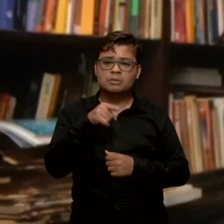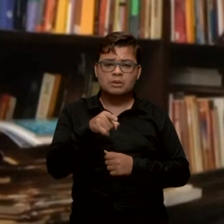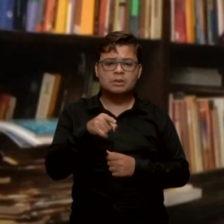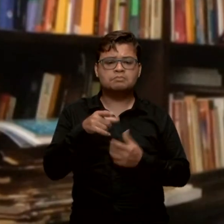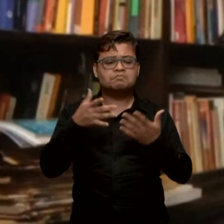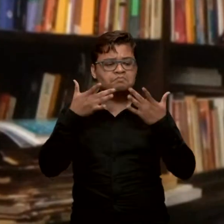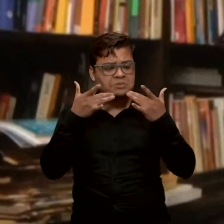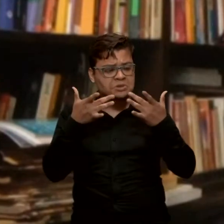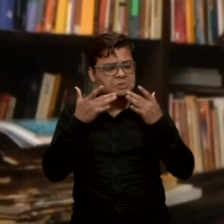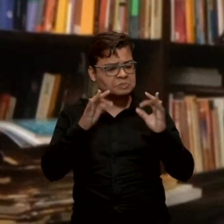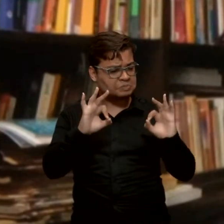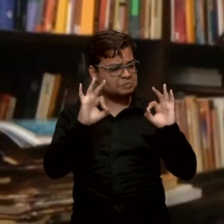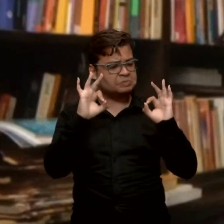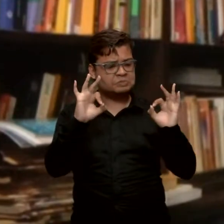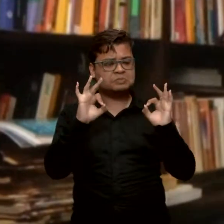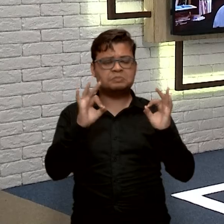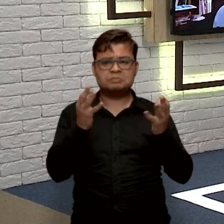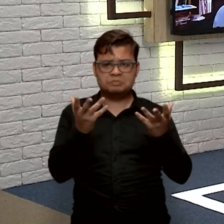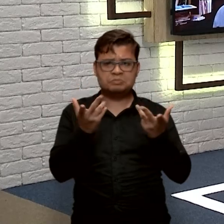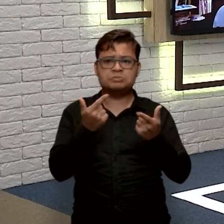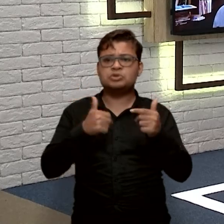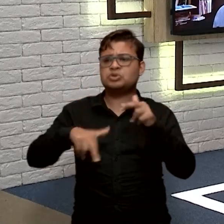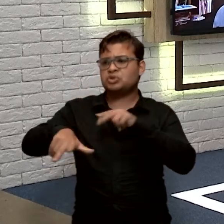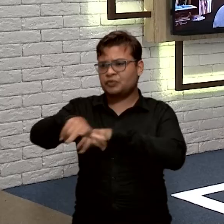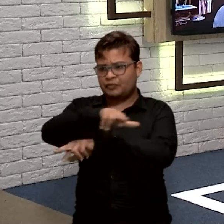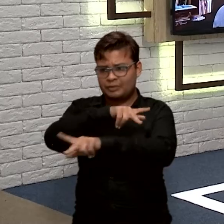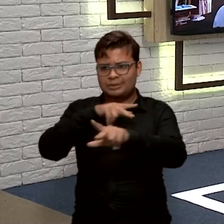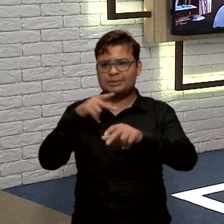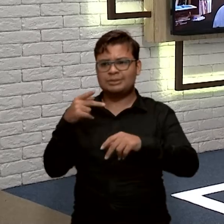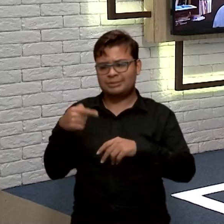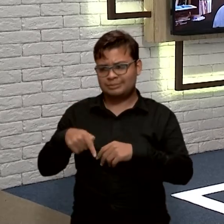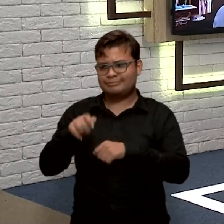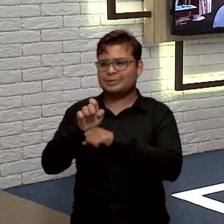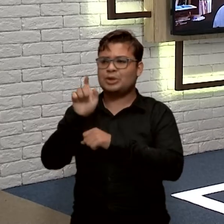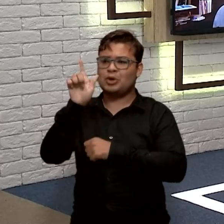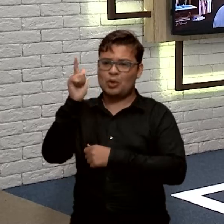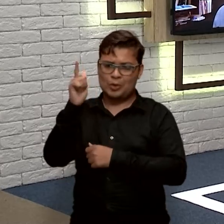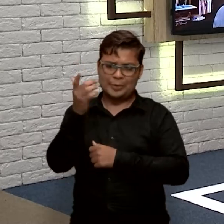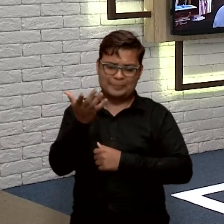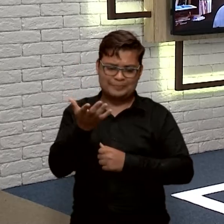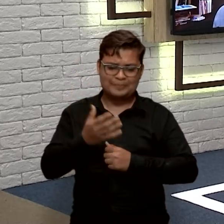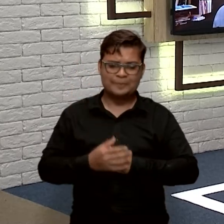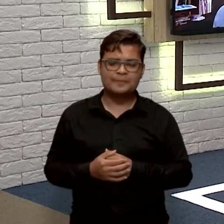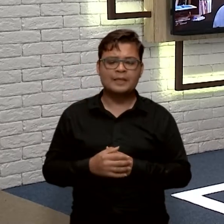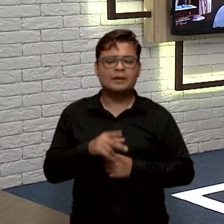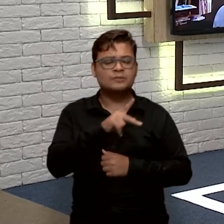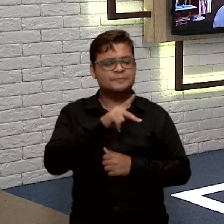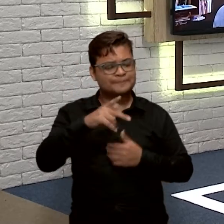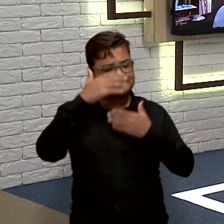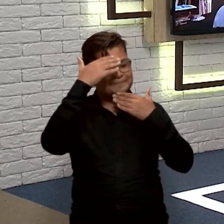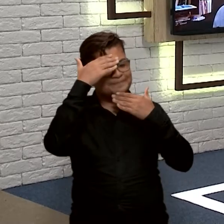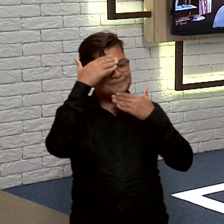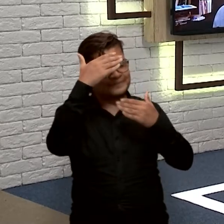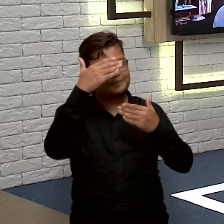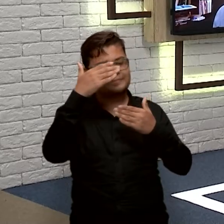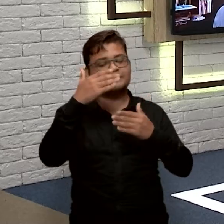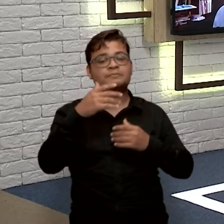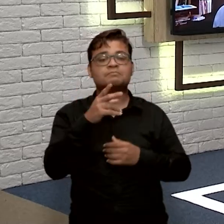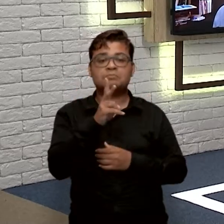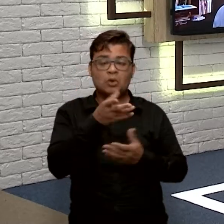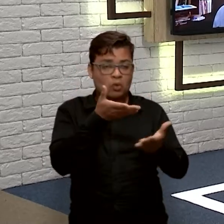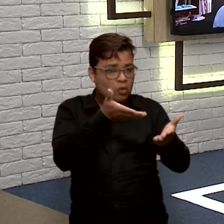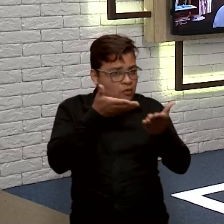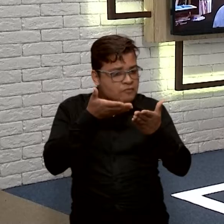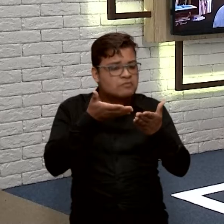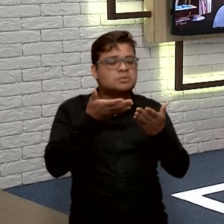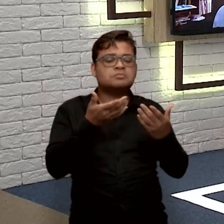um pouco, assim. Variedade goiana, né? Bom demais. Professor, brigadão, viu? Fica o convite aí para o senhor voltar